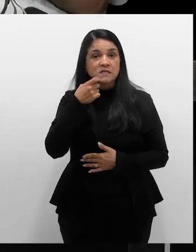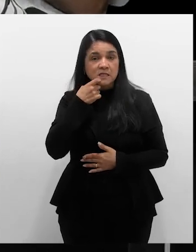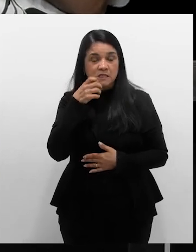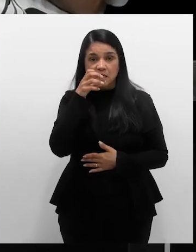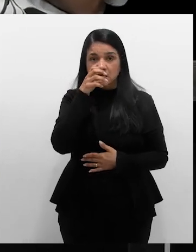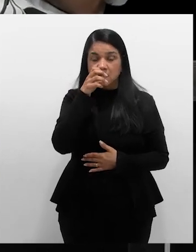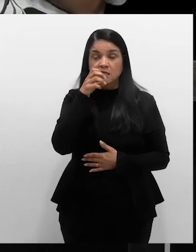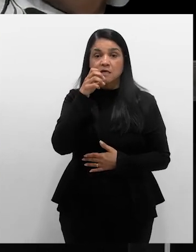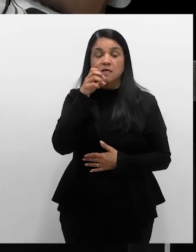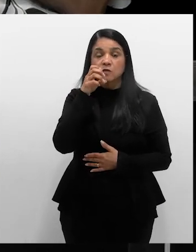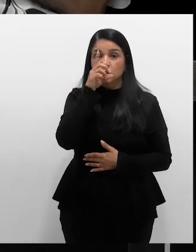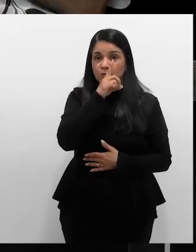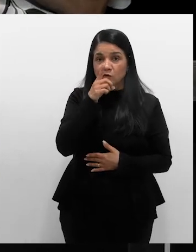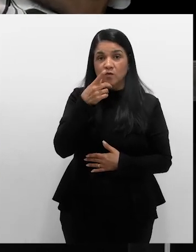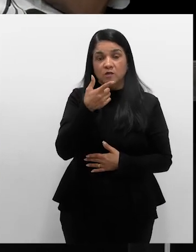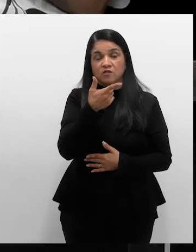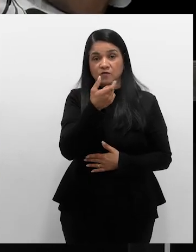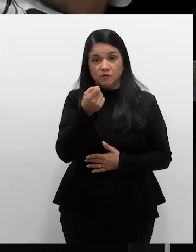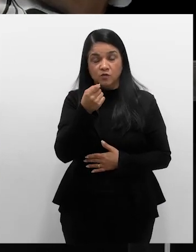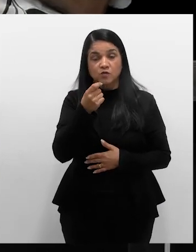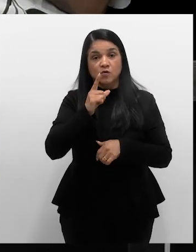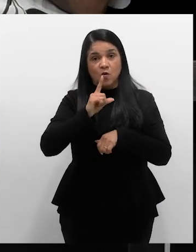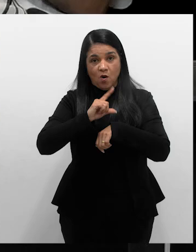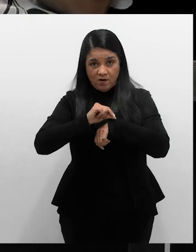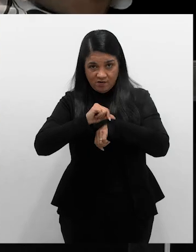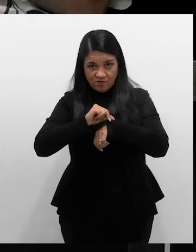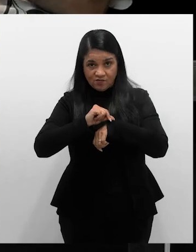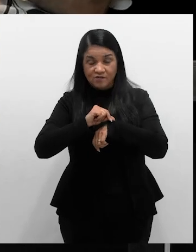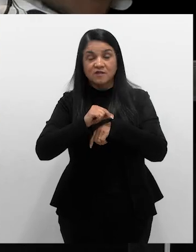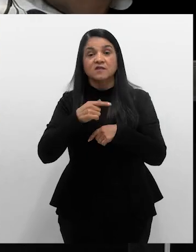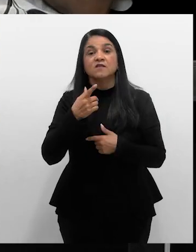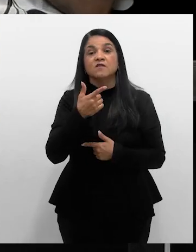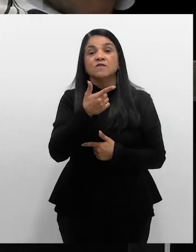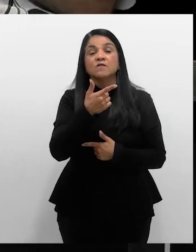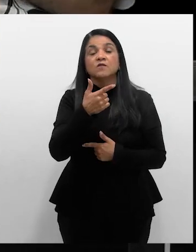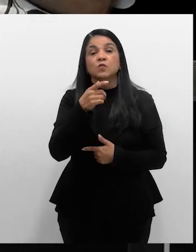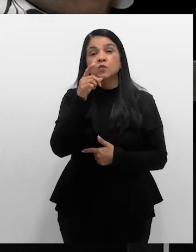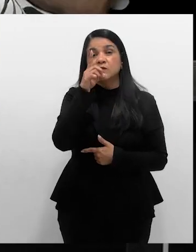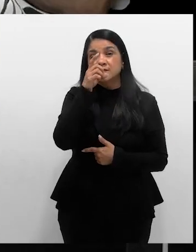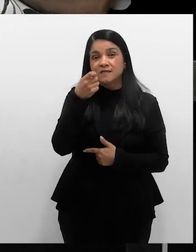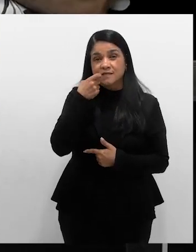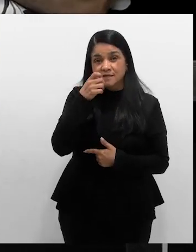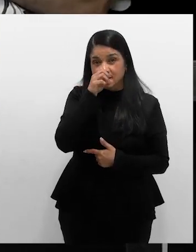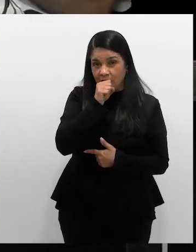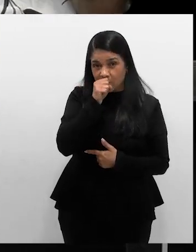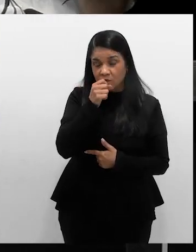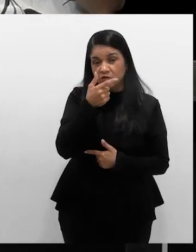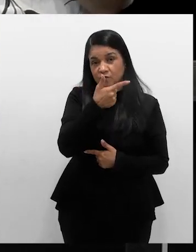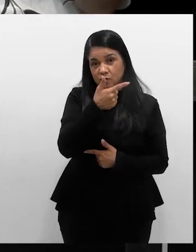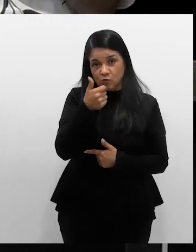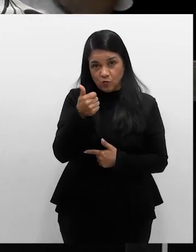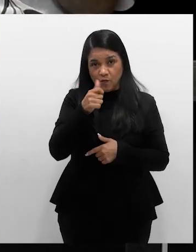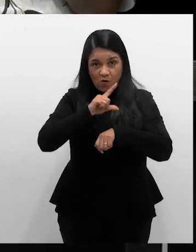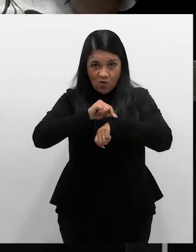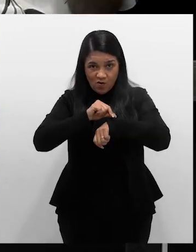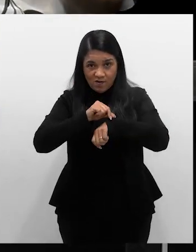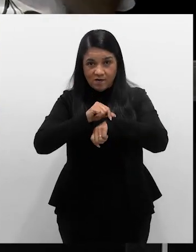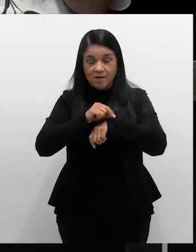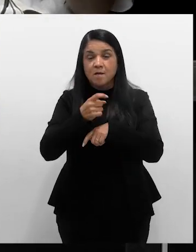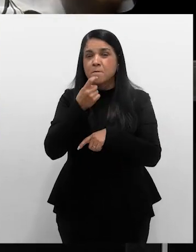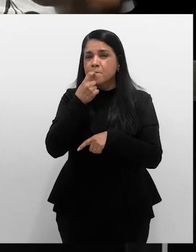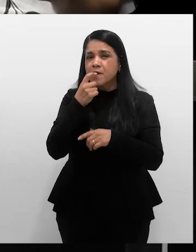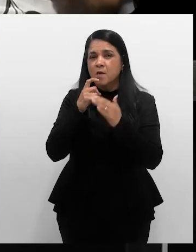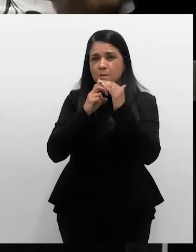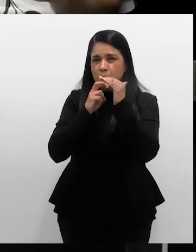domingos, sendo sexta e domingo às 20 horas e sábado às 21 horas, até o dia 22 de junho. Tem 4 semanas para você se organizar e ir